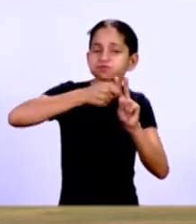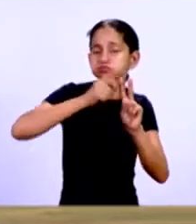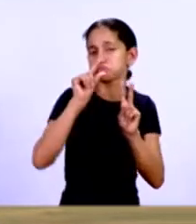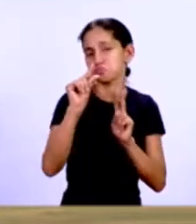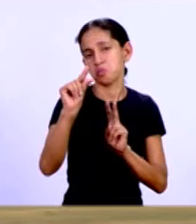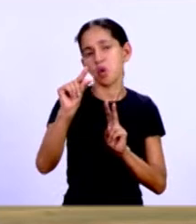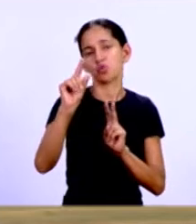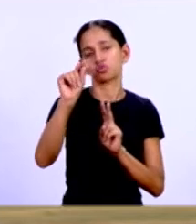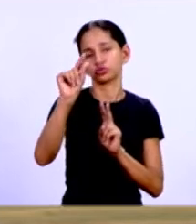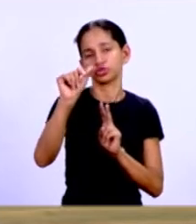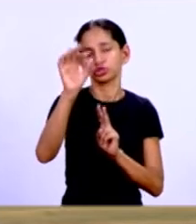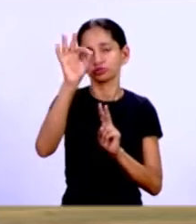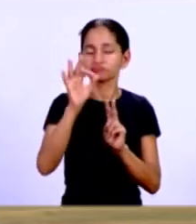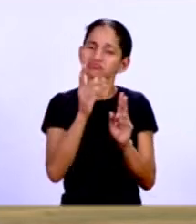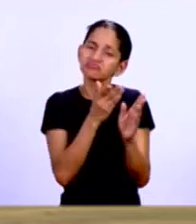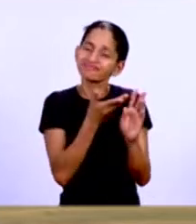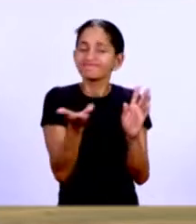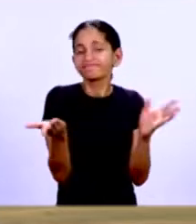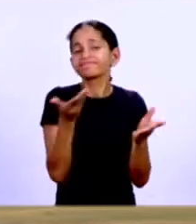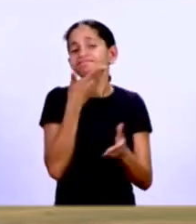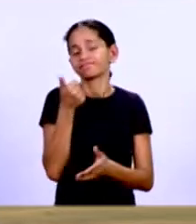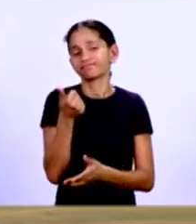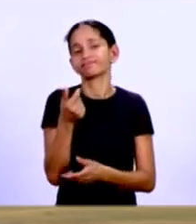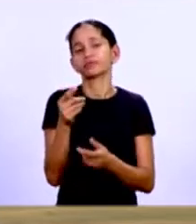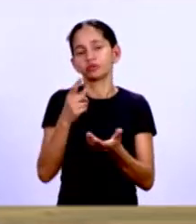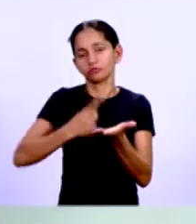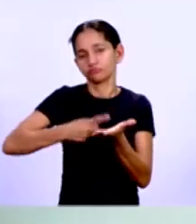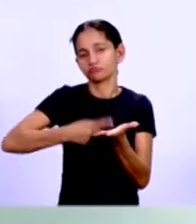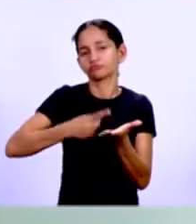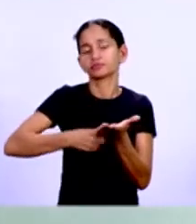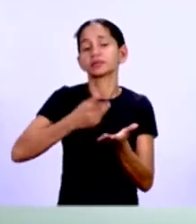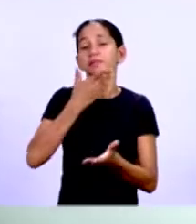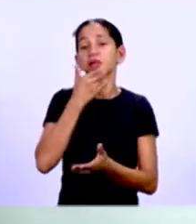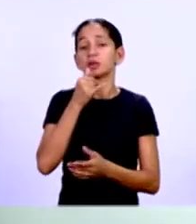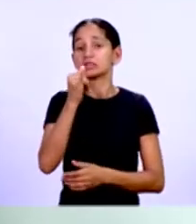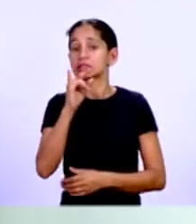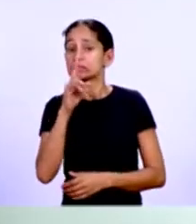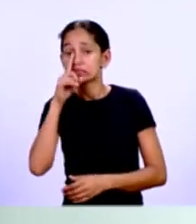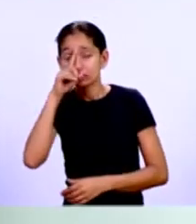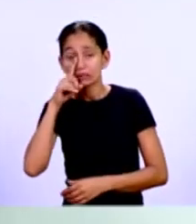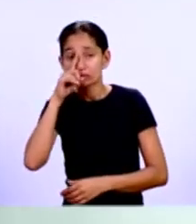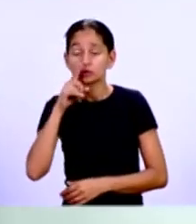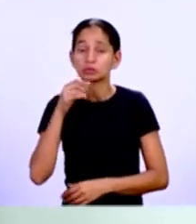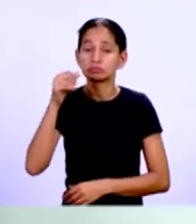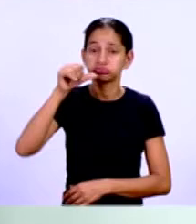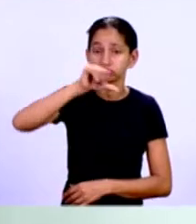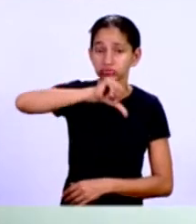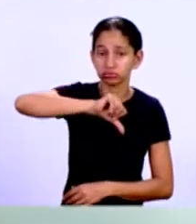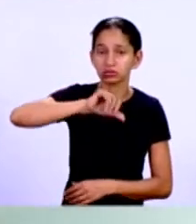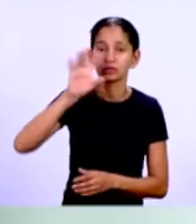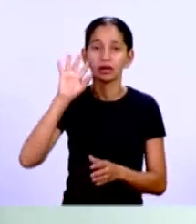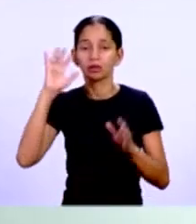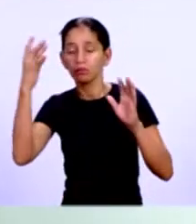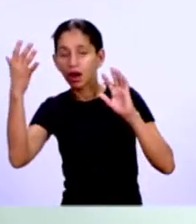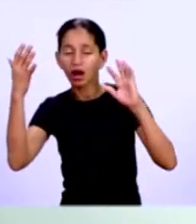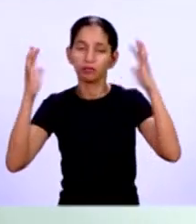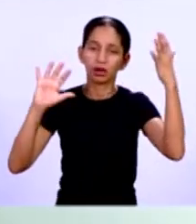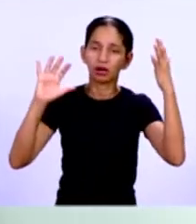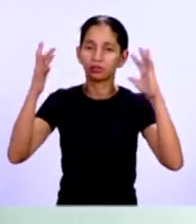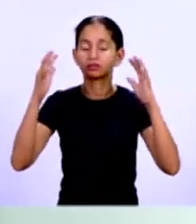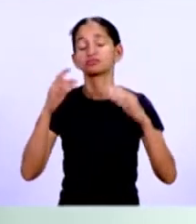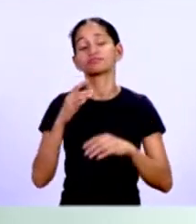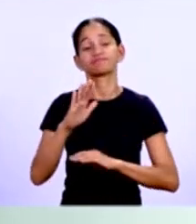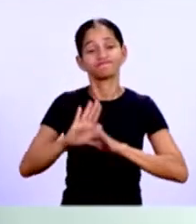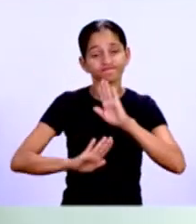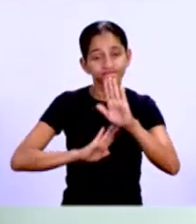proteger. Então, é um custo que compensa muito que seja feito. E quanto maior a escala, né, maior a importância de fazer essa mitigação. Às vezes, o pequeno produtor rural,